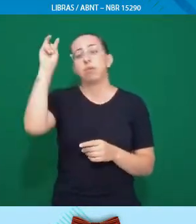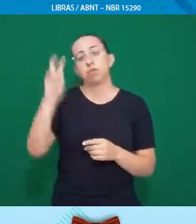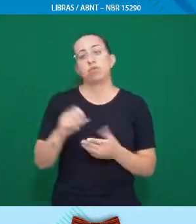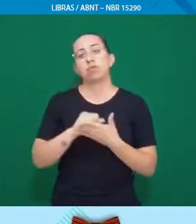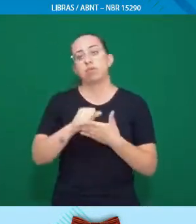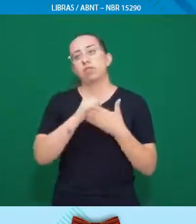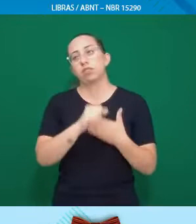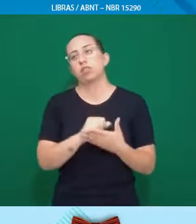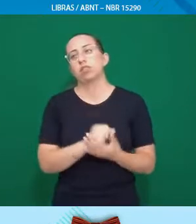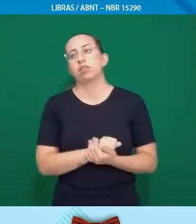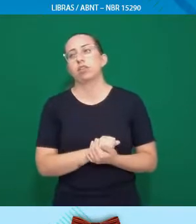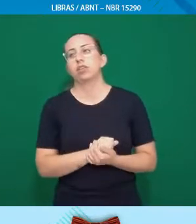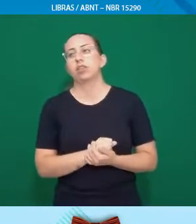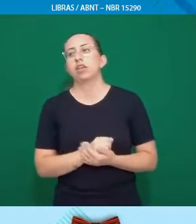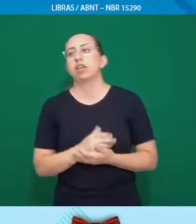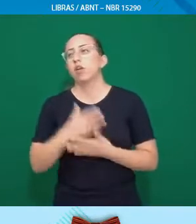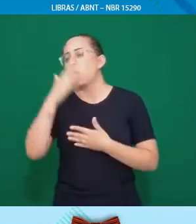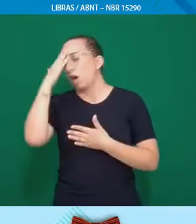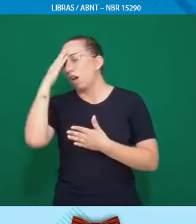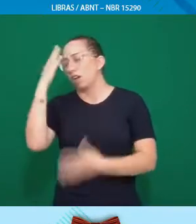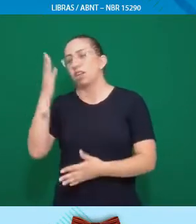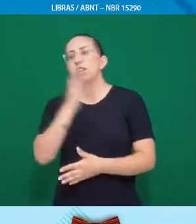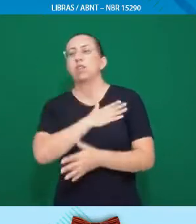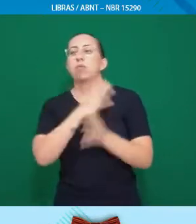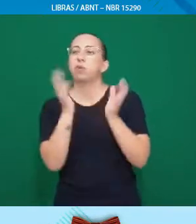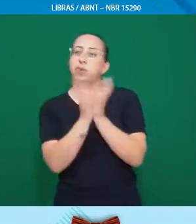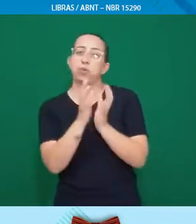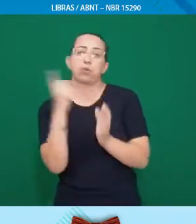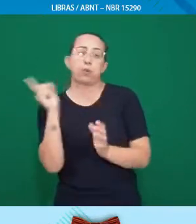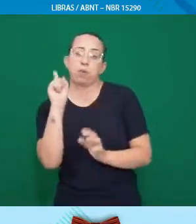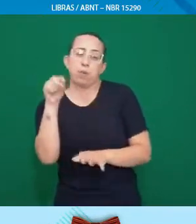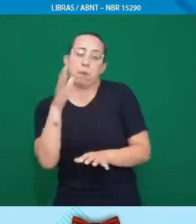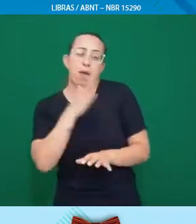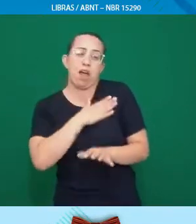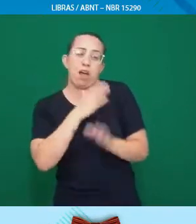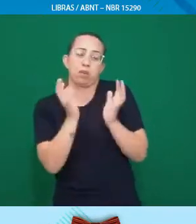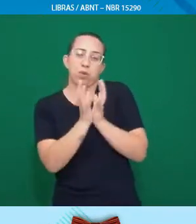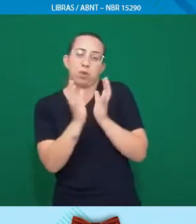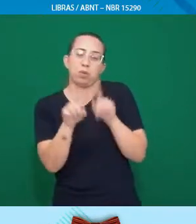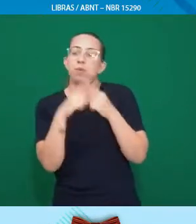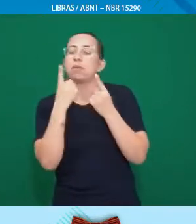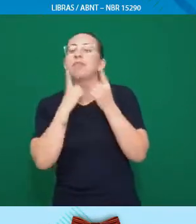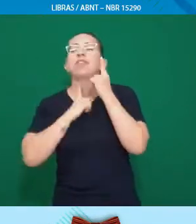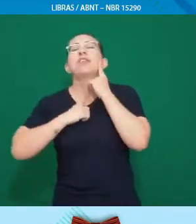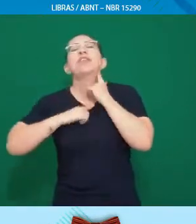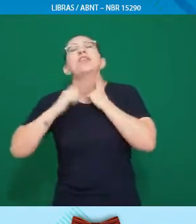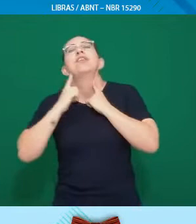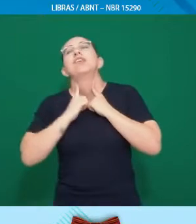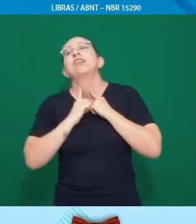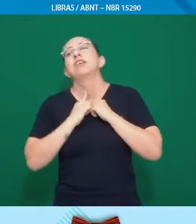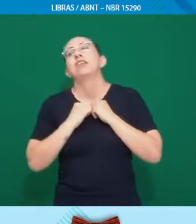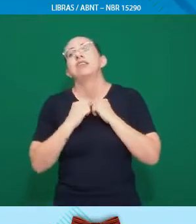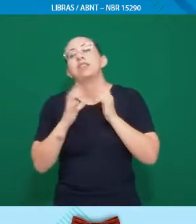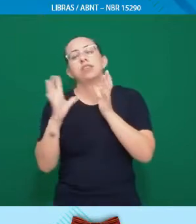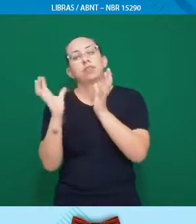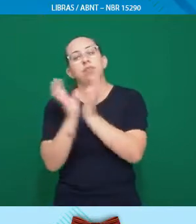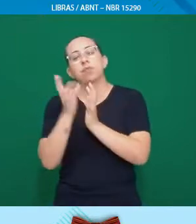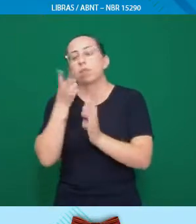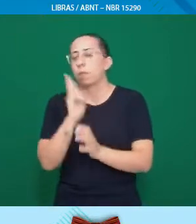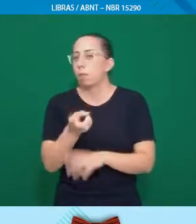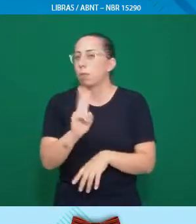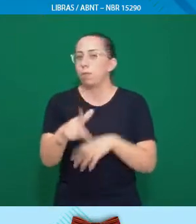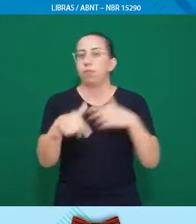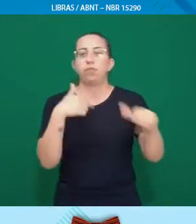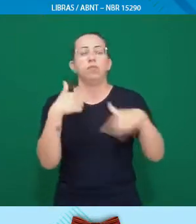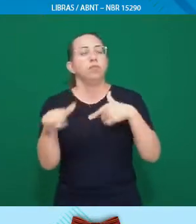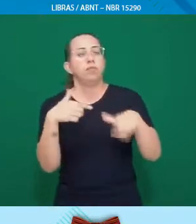tenho uma gratidão enorme aqui pela minha equipe se né mas a minha equipe né mas que eu desejo assim que essa valiosa equipe